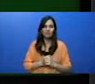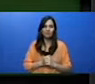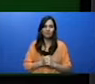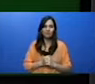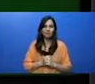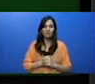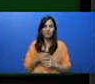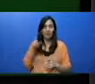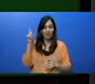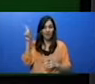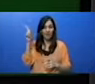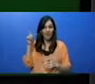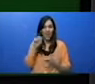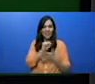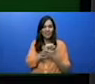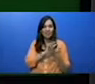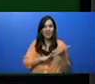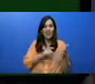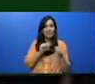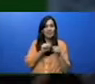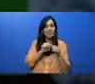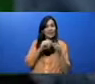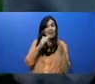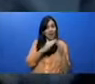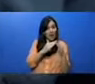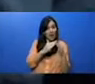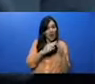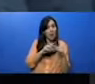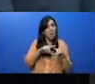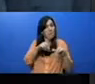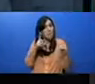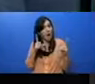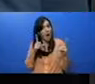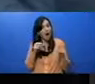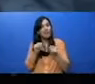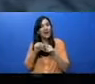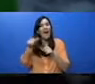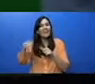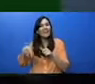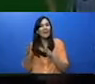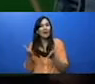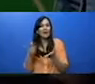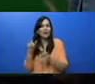Essa é uma atividade que era para fazer em casa, mas nós vamos fazer na videoaula. Página